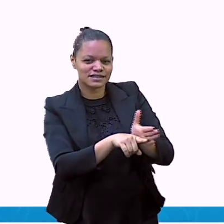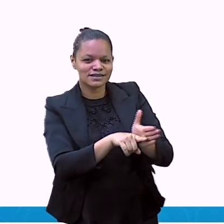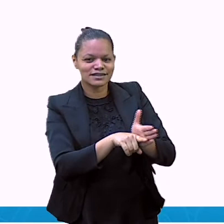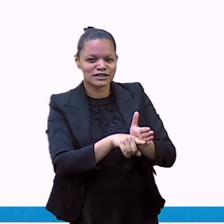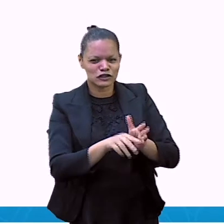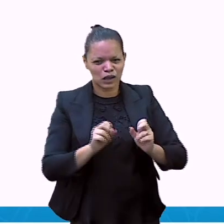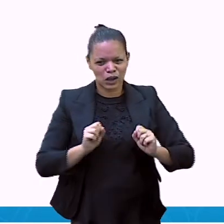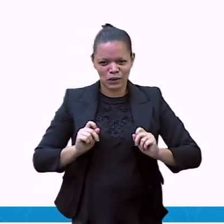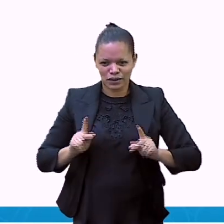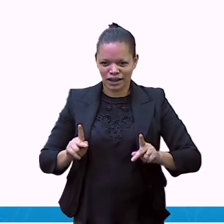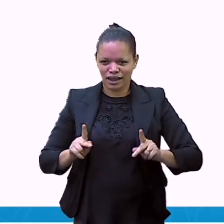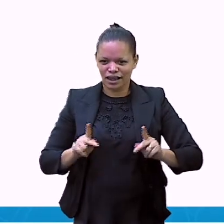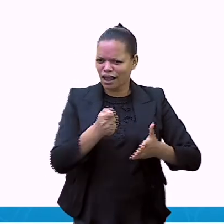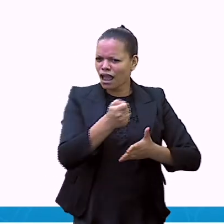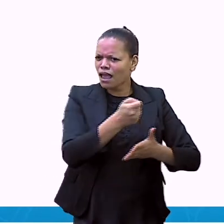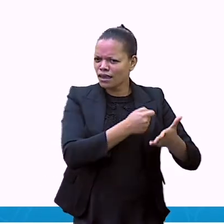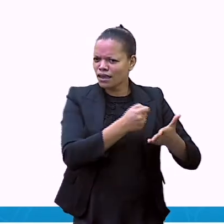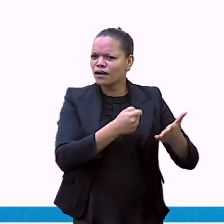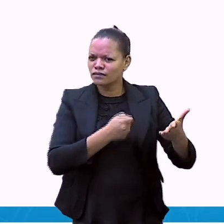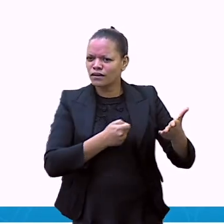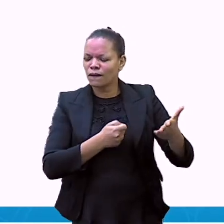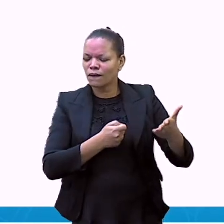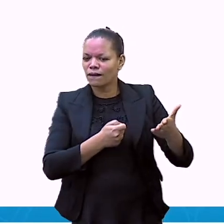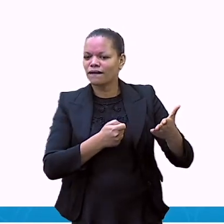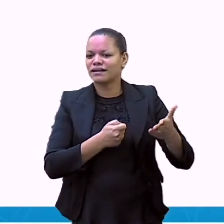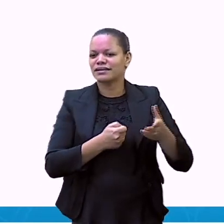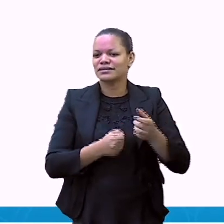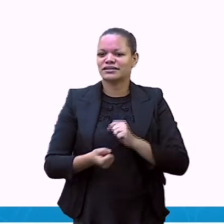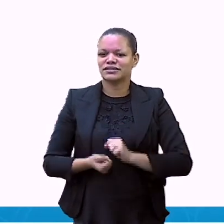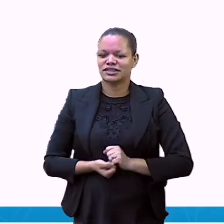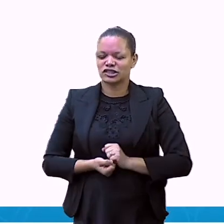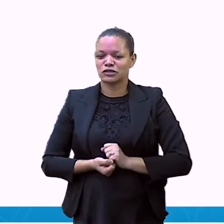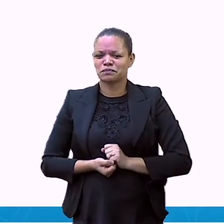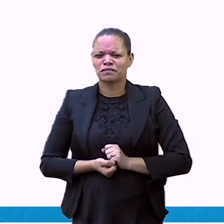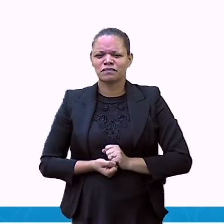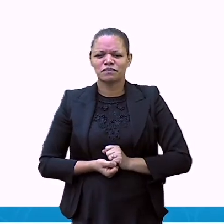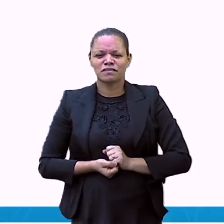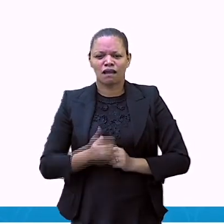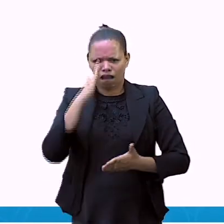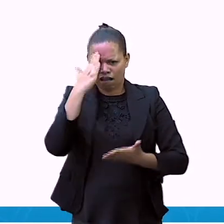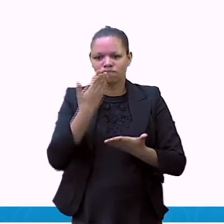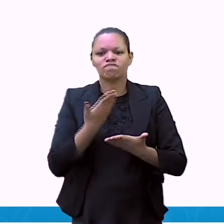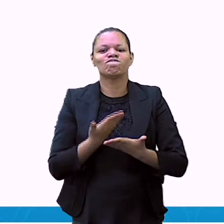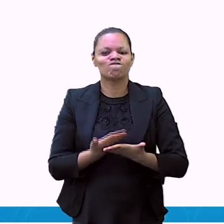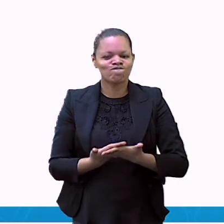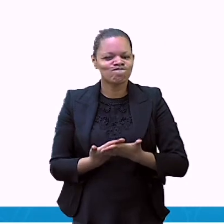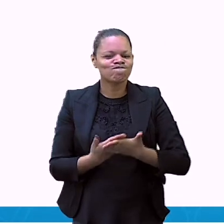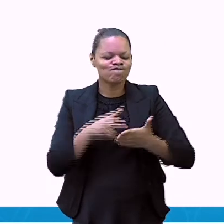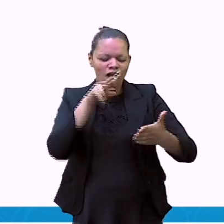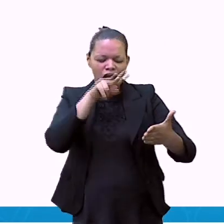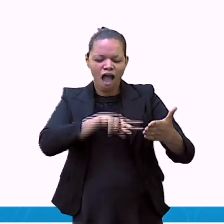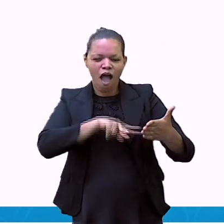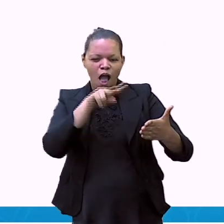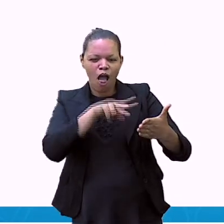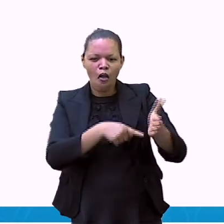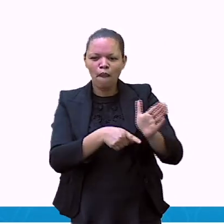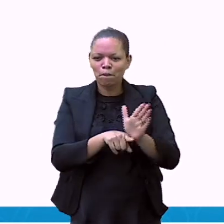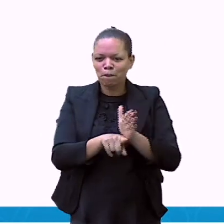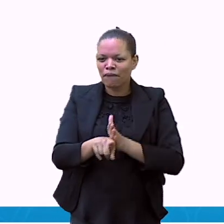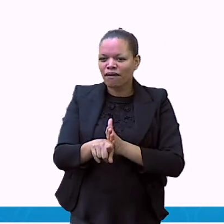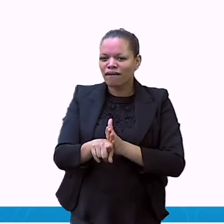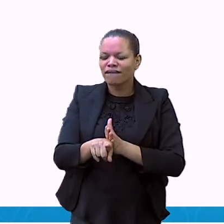suas conclusões. Eu creio que você, quando leu essa pergunta aí, você fez o quê? Fez